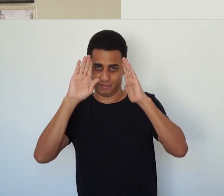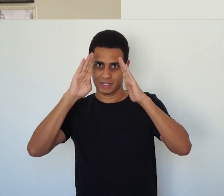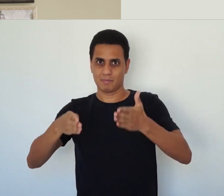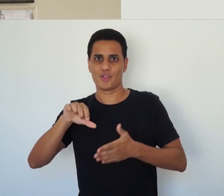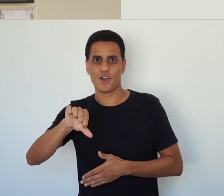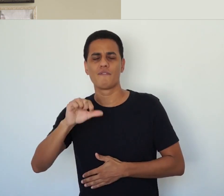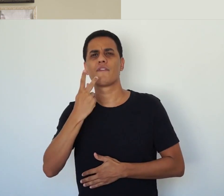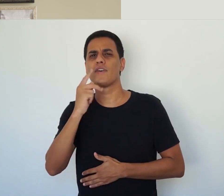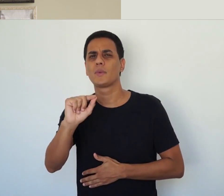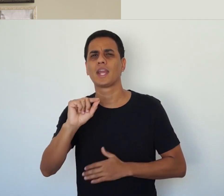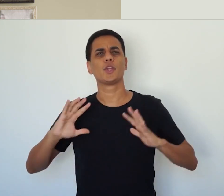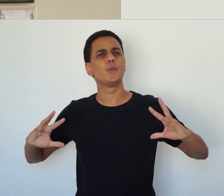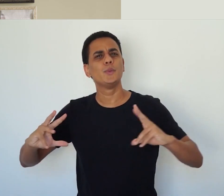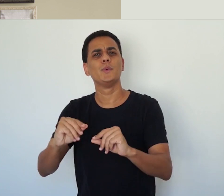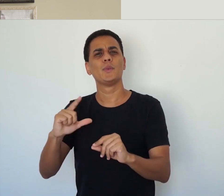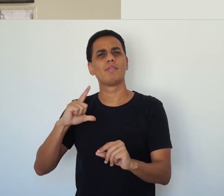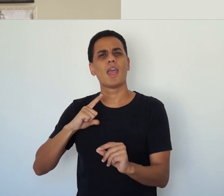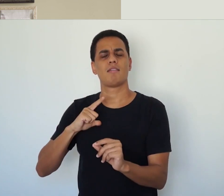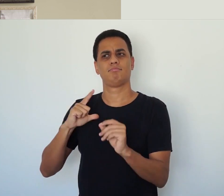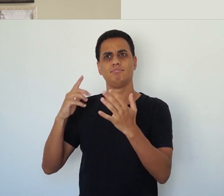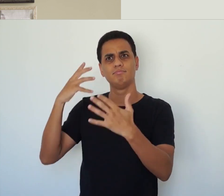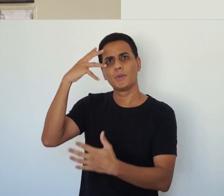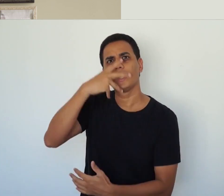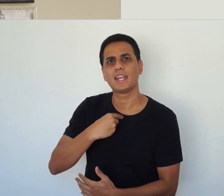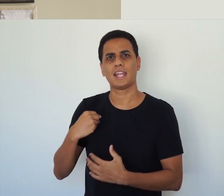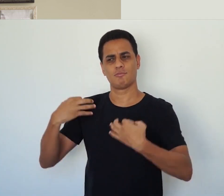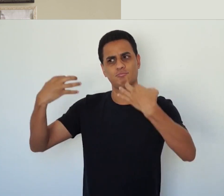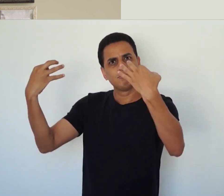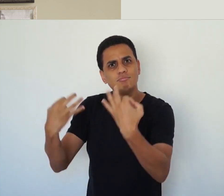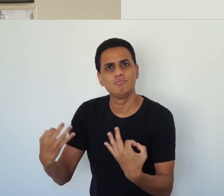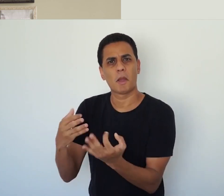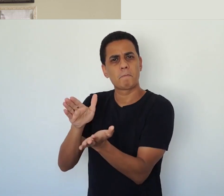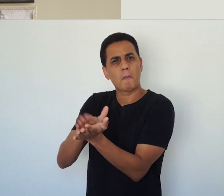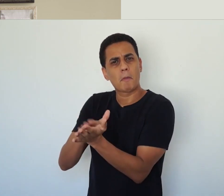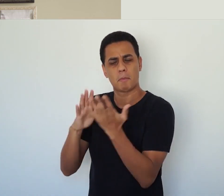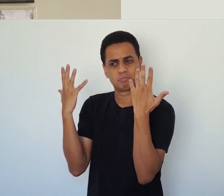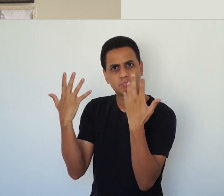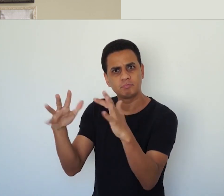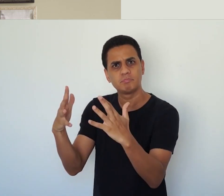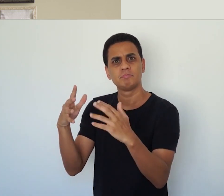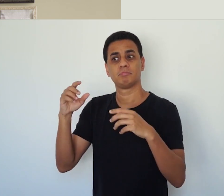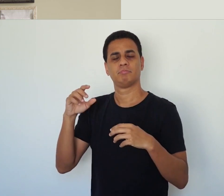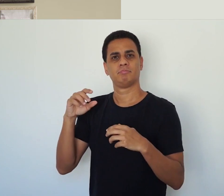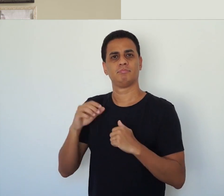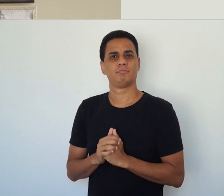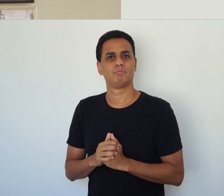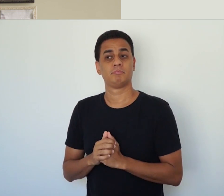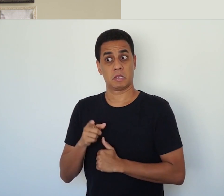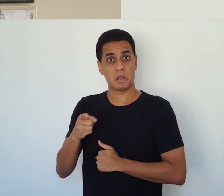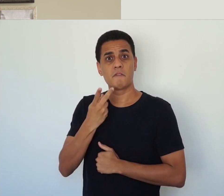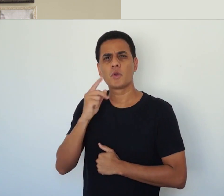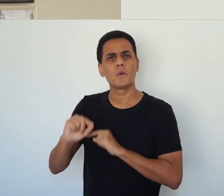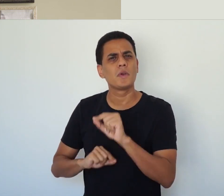é puro, tudo que é verdadeiro, tudo que é nobre, tudo que é digno de ser aplaudido, se há alguma virtude, algum